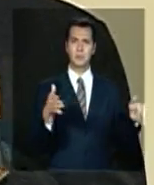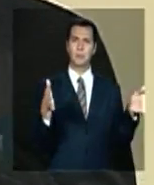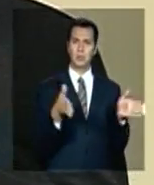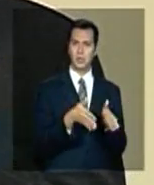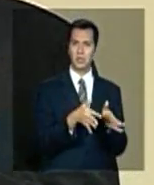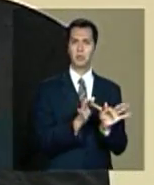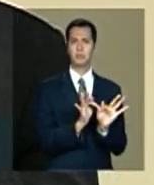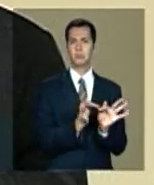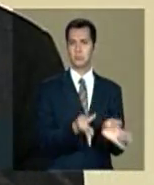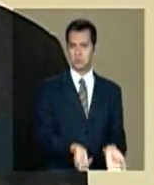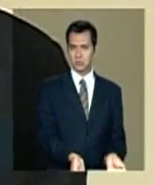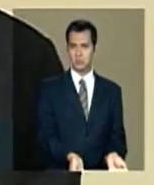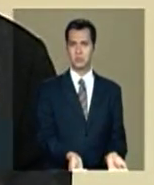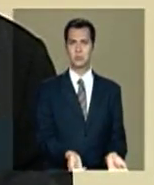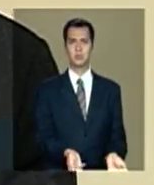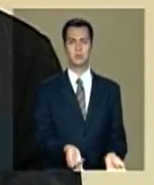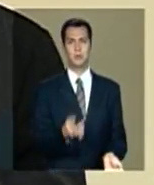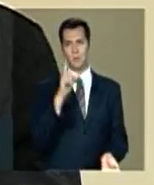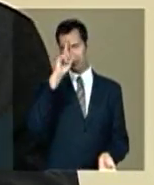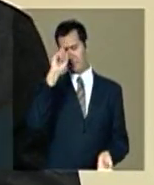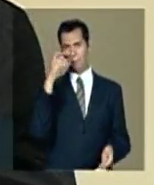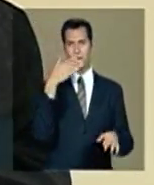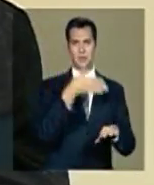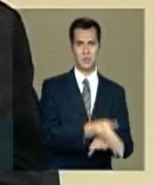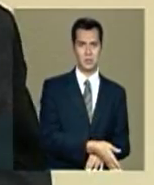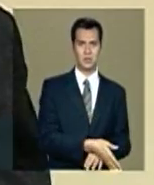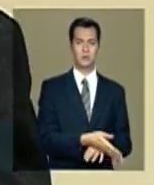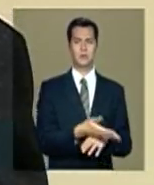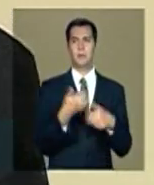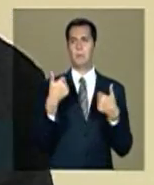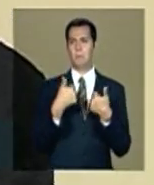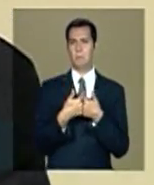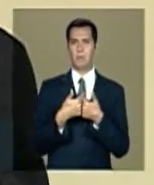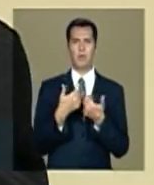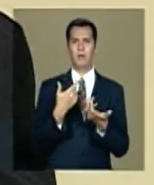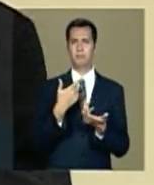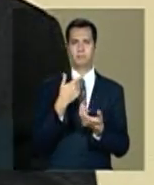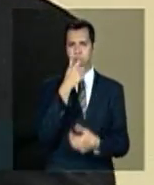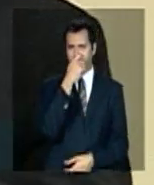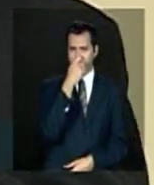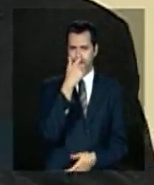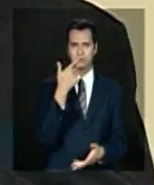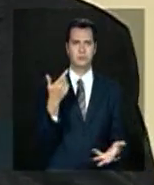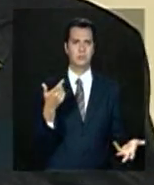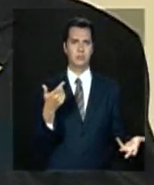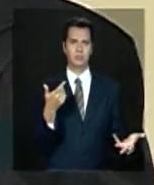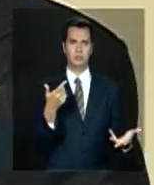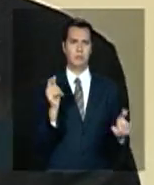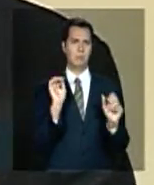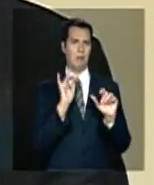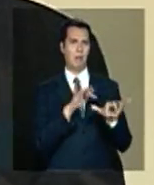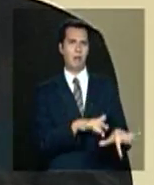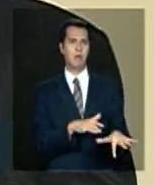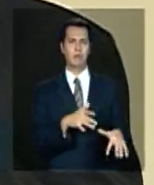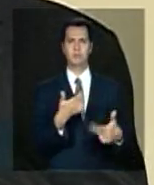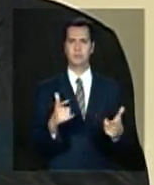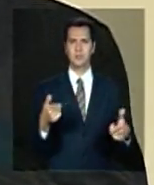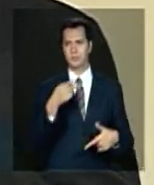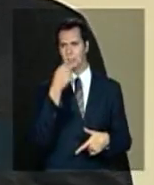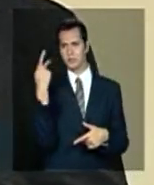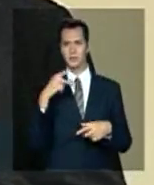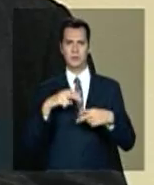pequena se entre o médico enfermeiro não cabe o paciente centro paciente não cabe agente comunitário de saúde que não tem local